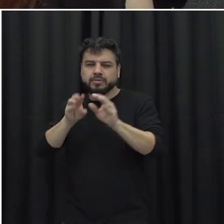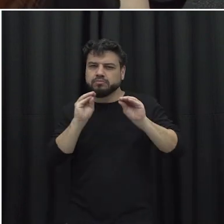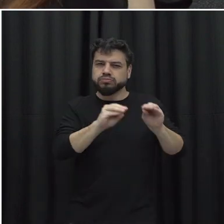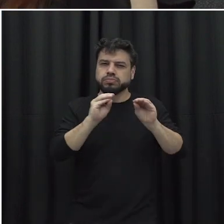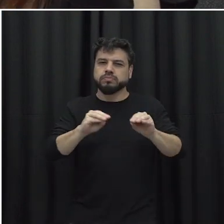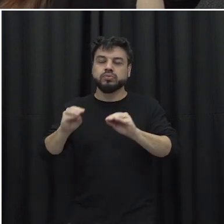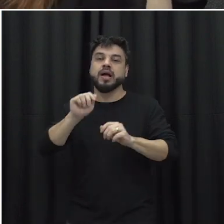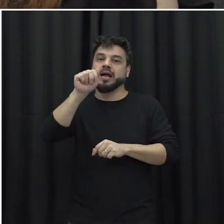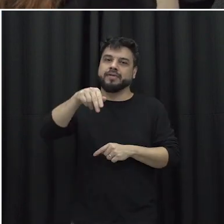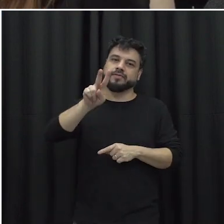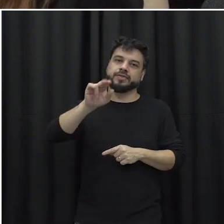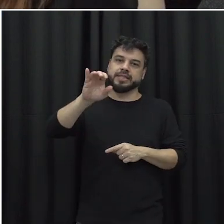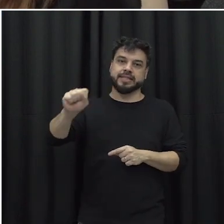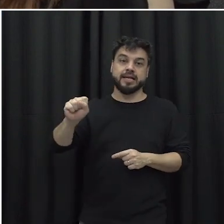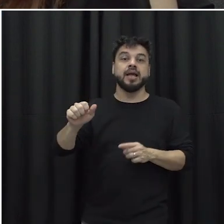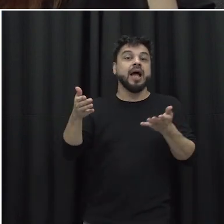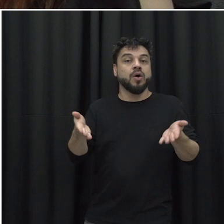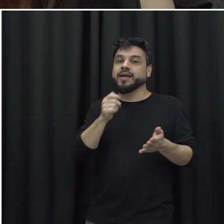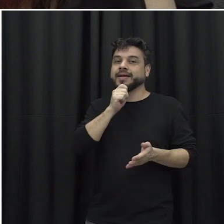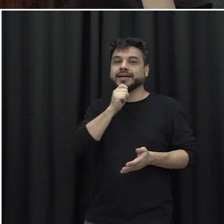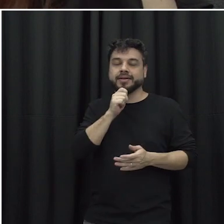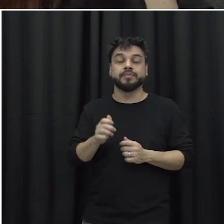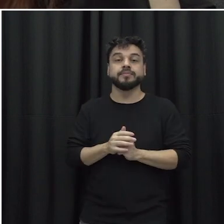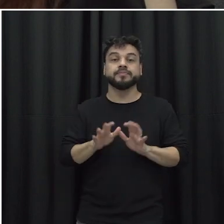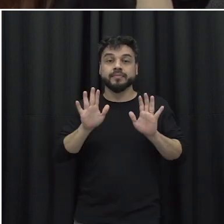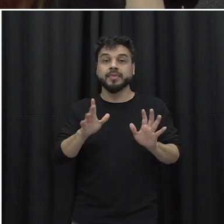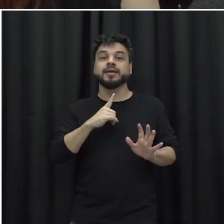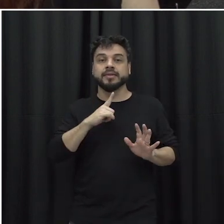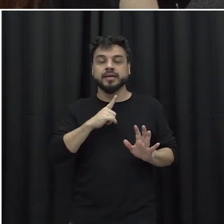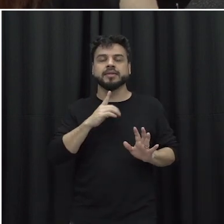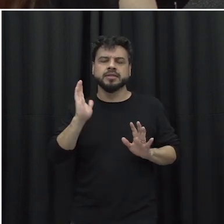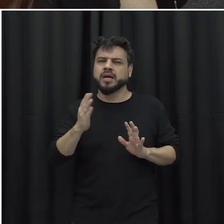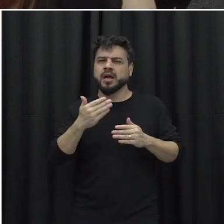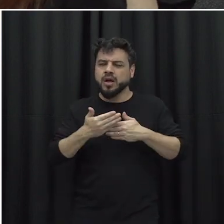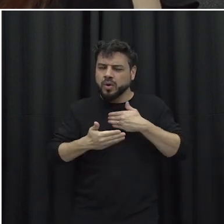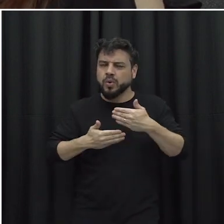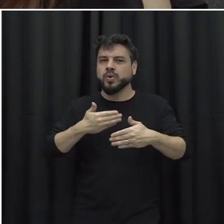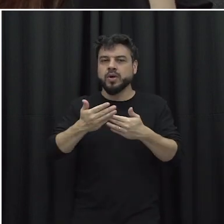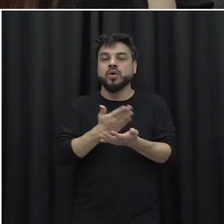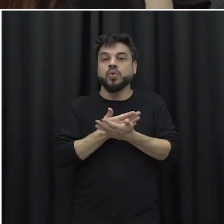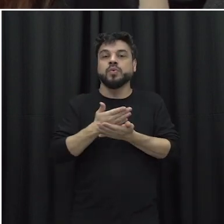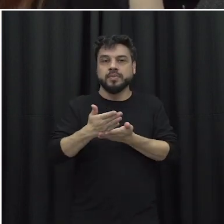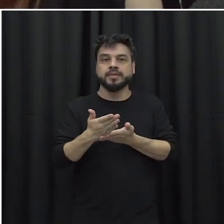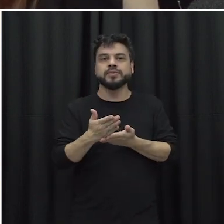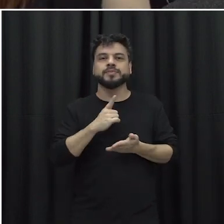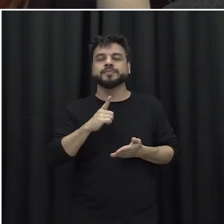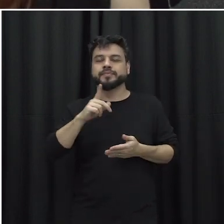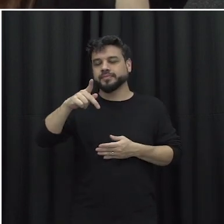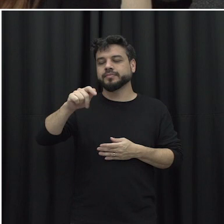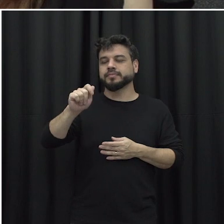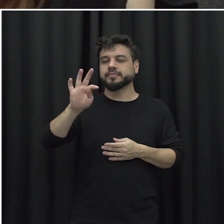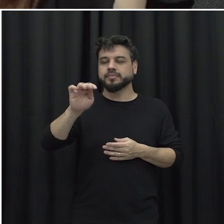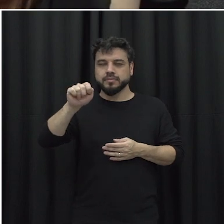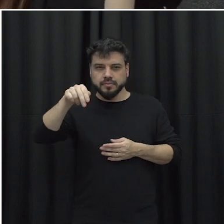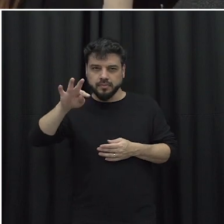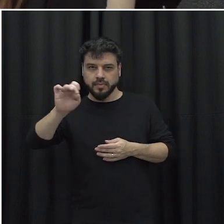que acontece? A Prate, por exemplo, eles conseguiram, a princípio, uma patente, só que esses produtos, até o momento, eles